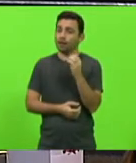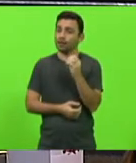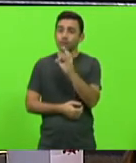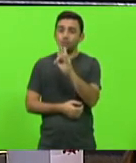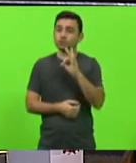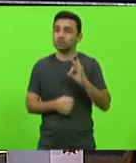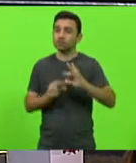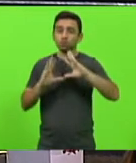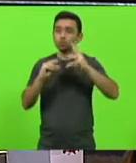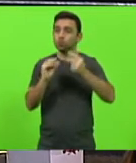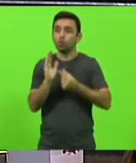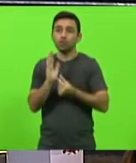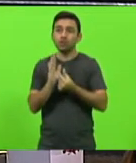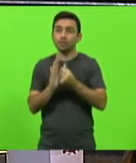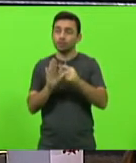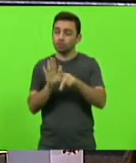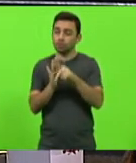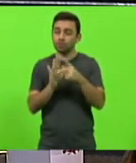orçamento total,